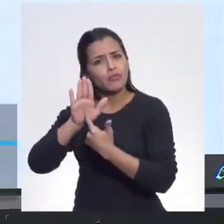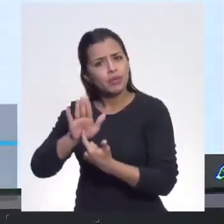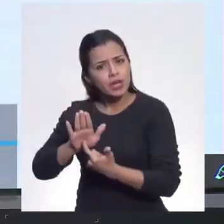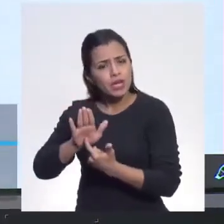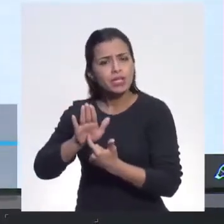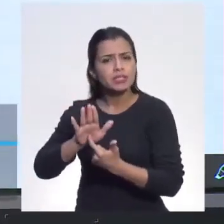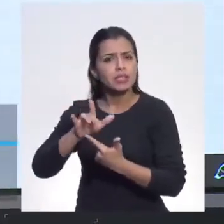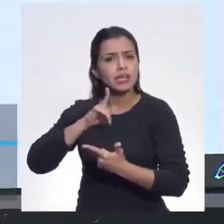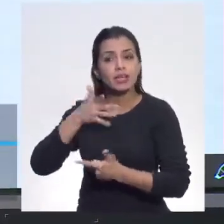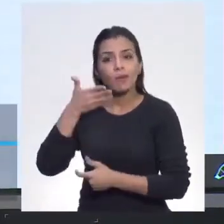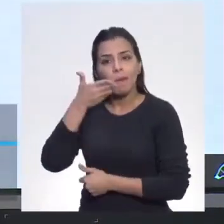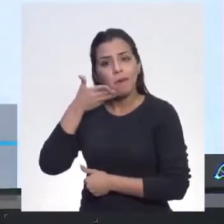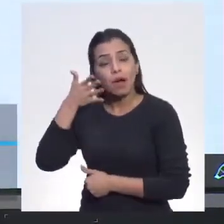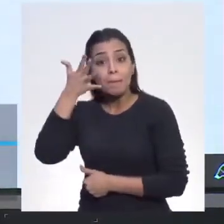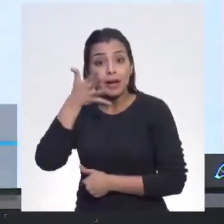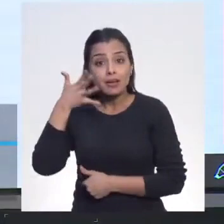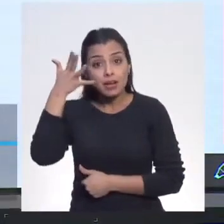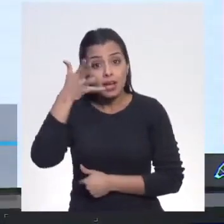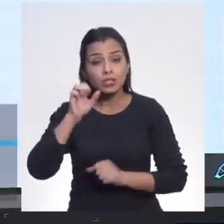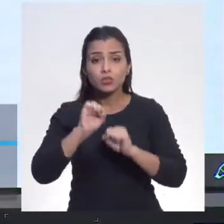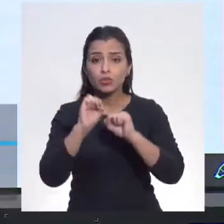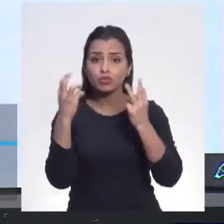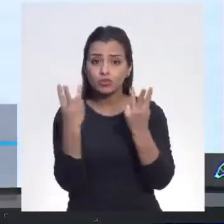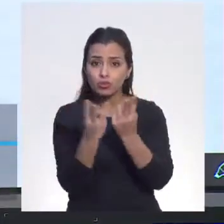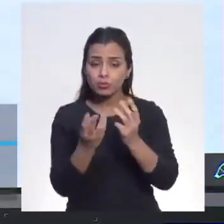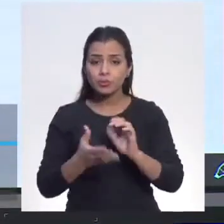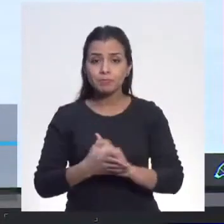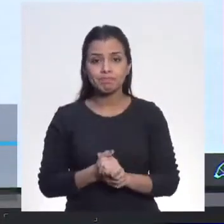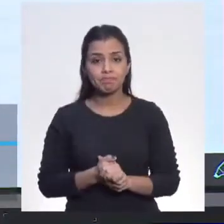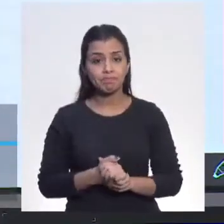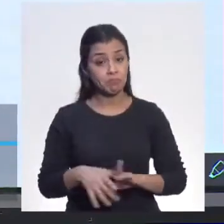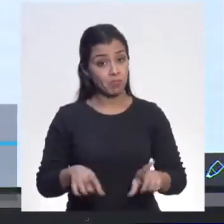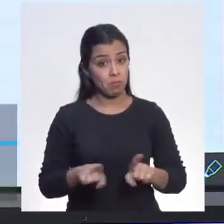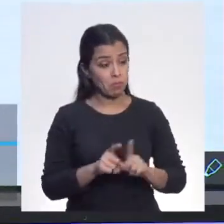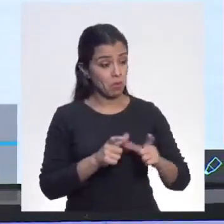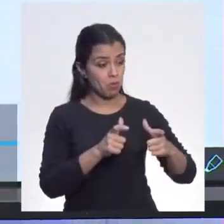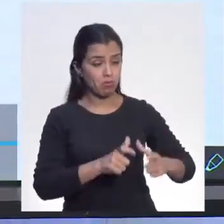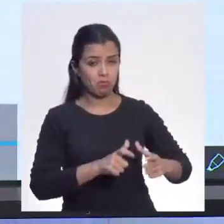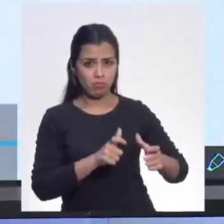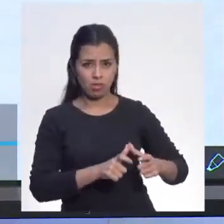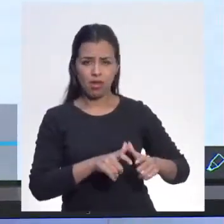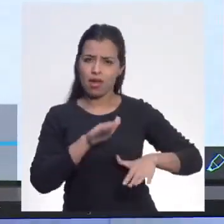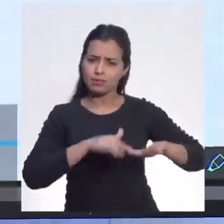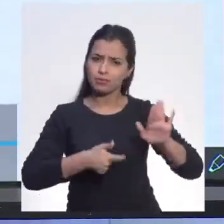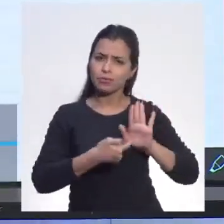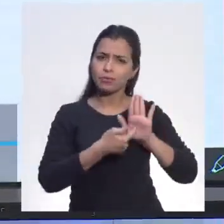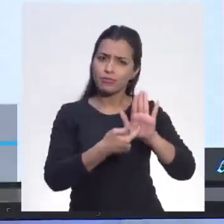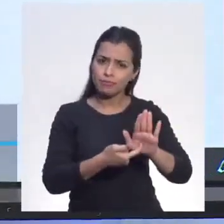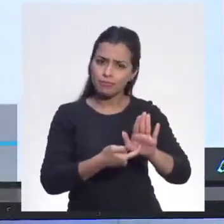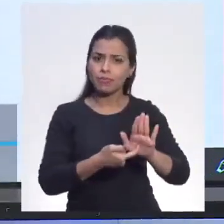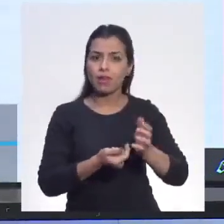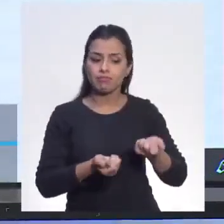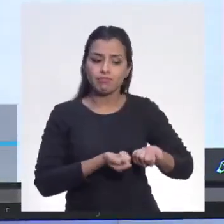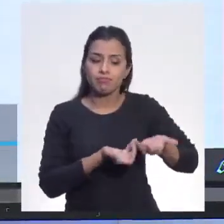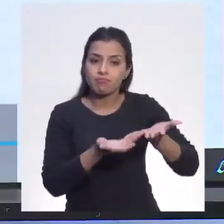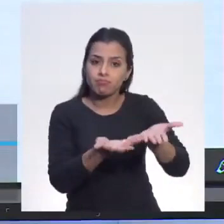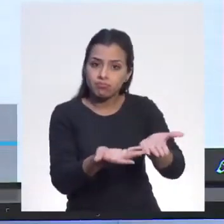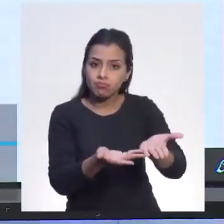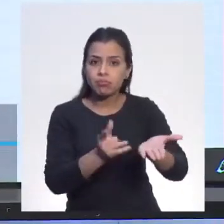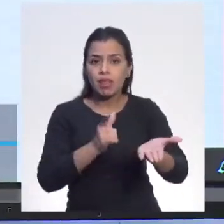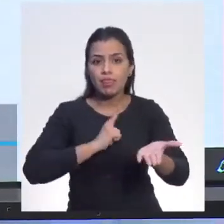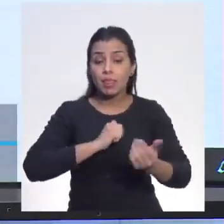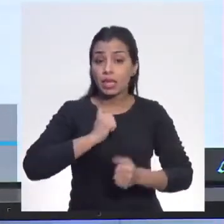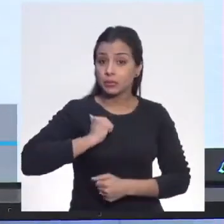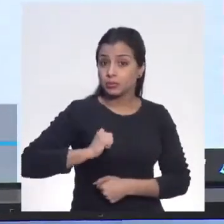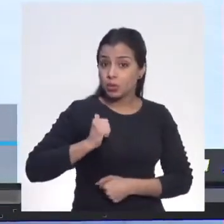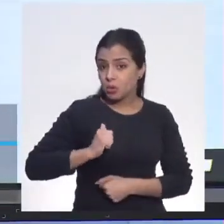cursos, palestras e workshops, né? Conservatórios também, que podem existir em outras cidades. Às vezes, né, gente, tem sistema de bolsas